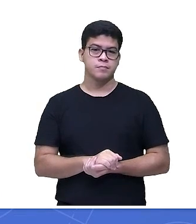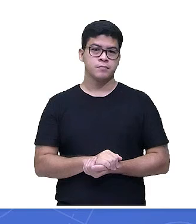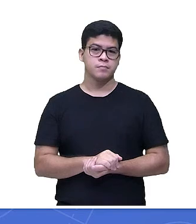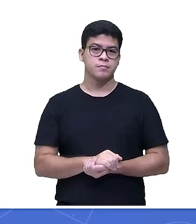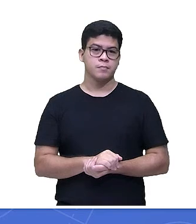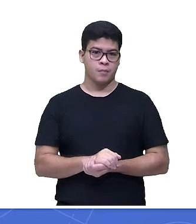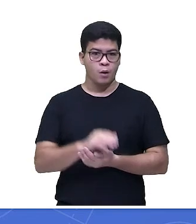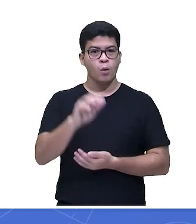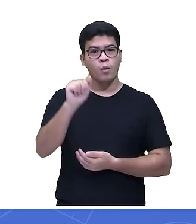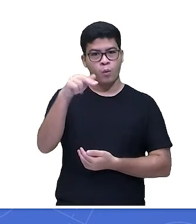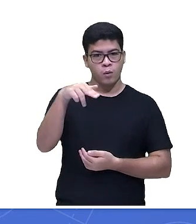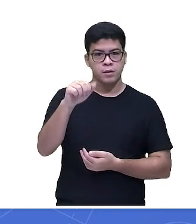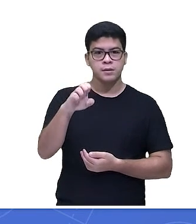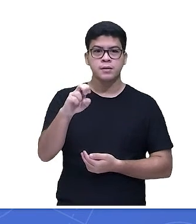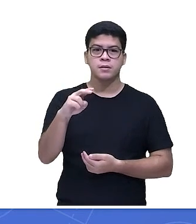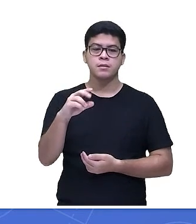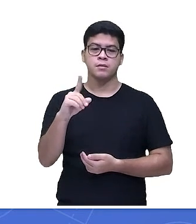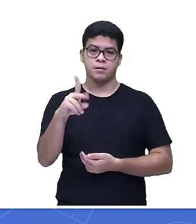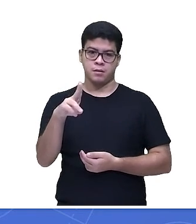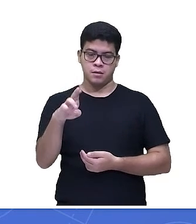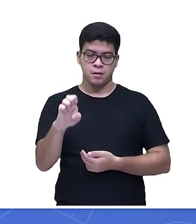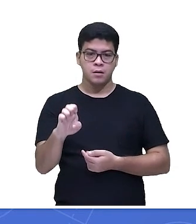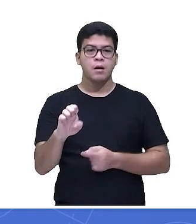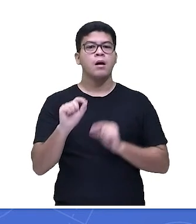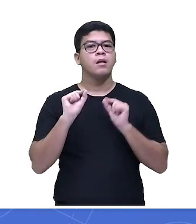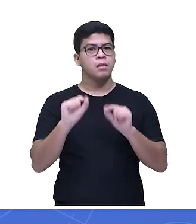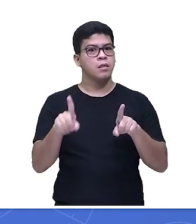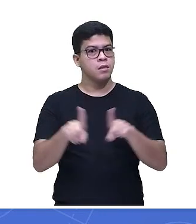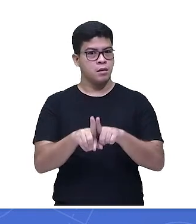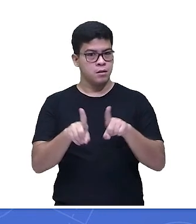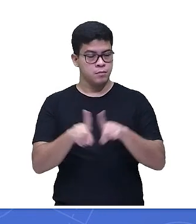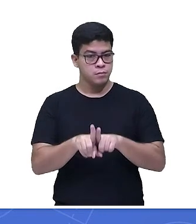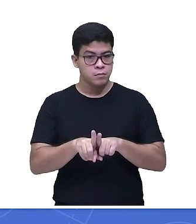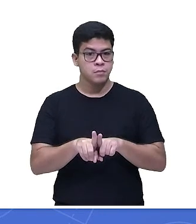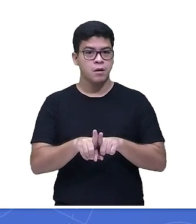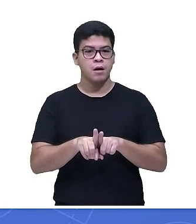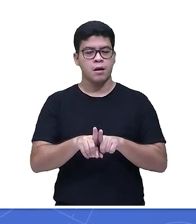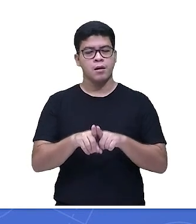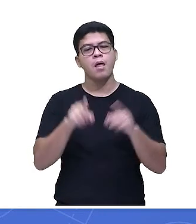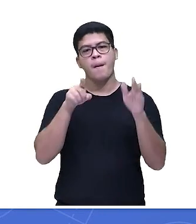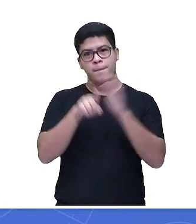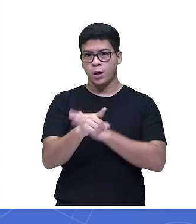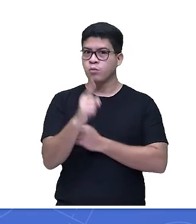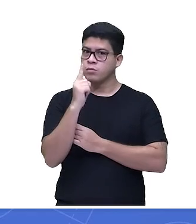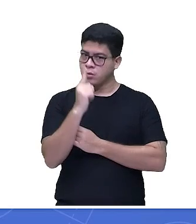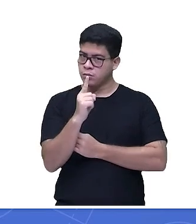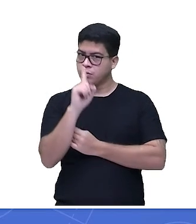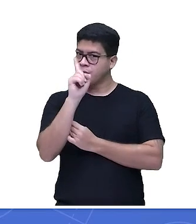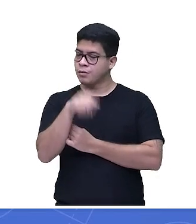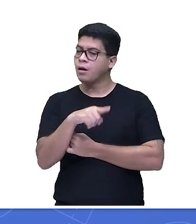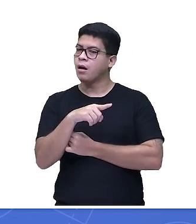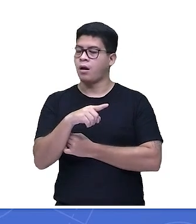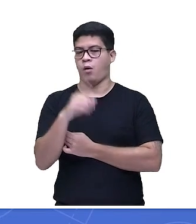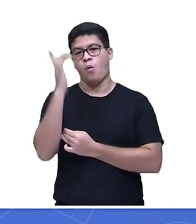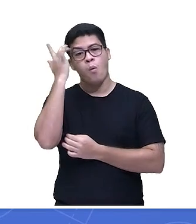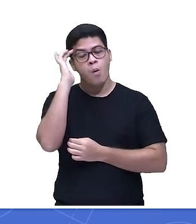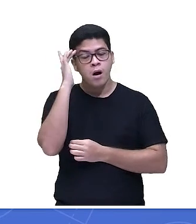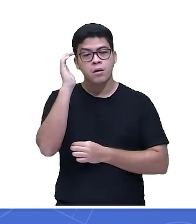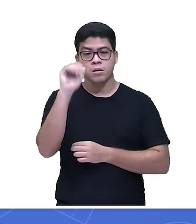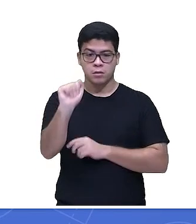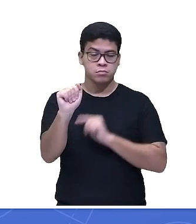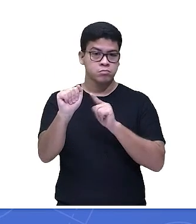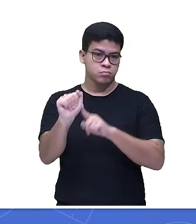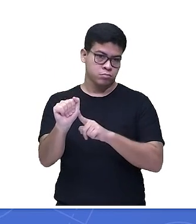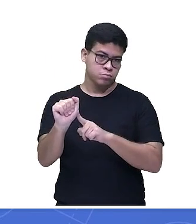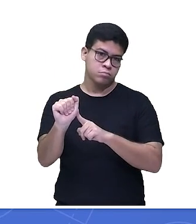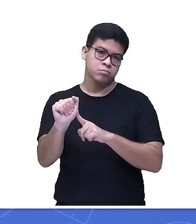O André Felipe. Professora, letra A. Deve ser, acho que a primeira, né? Faltou identificar a questão, mas eu estou